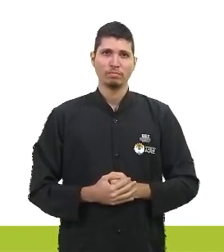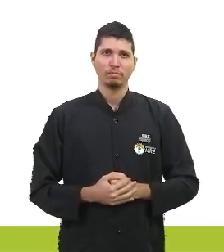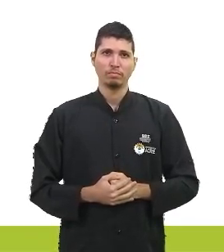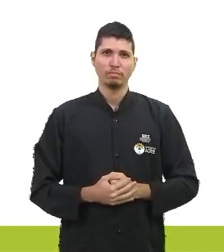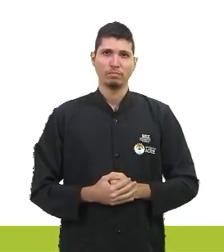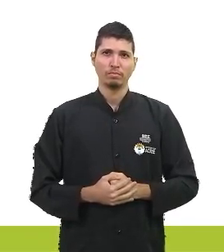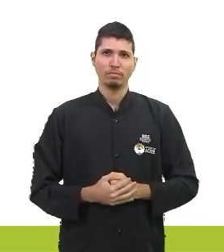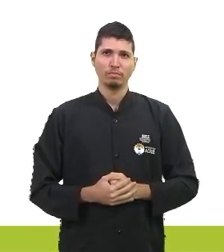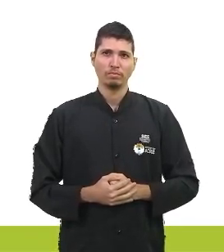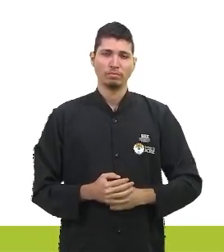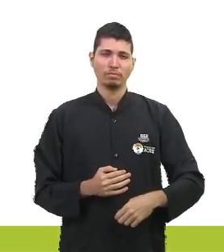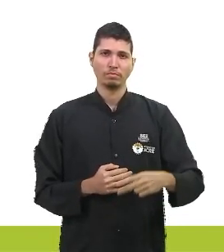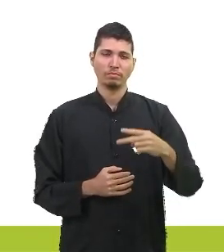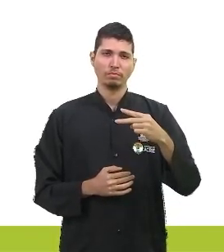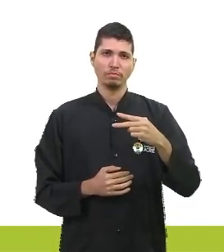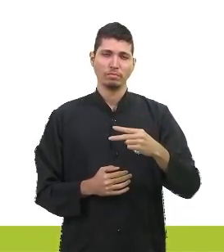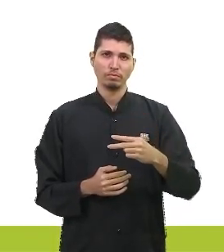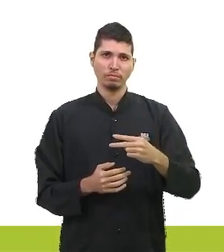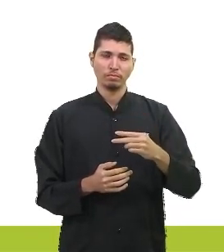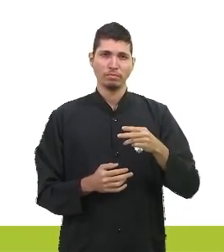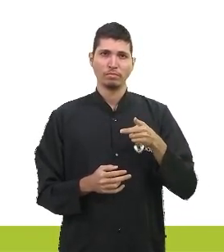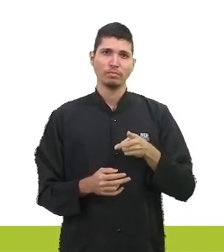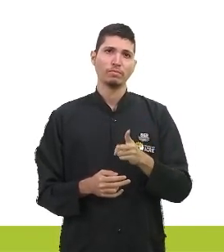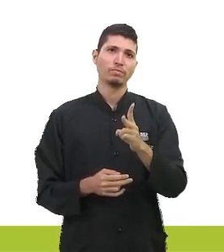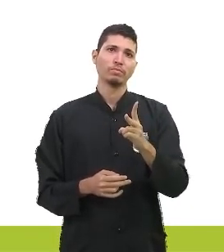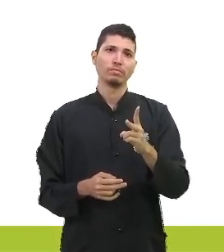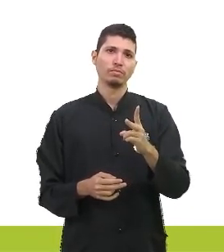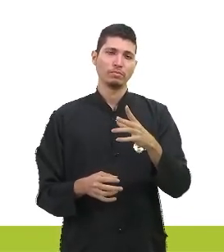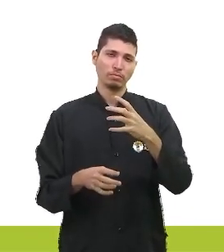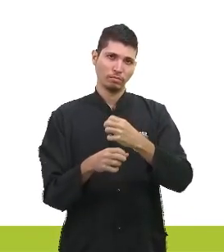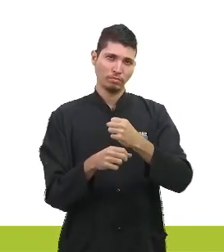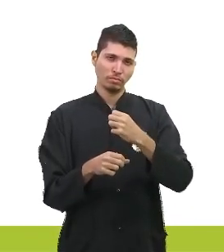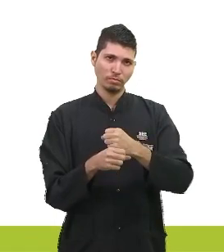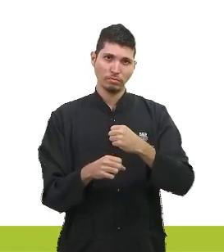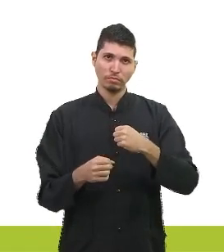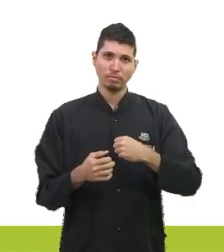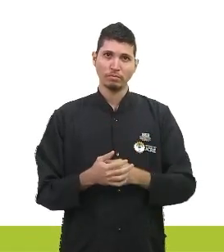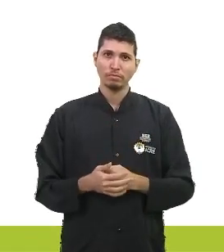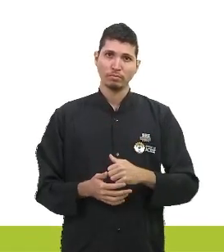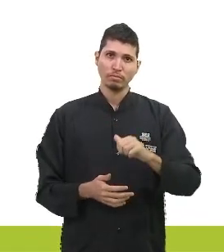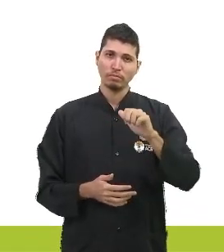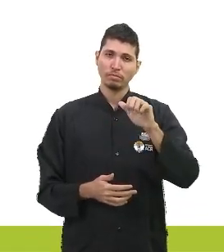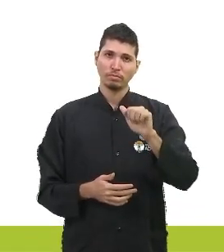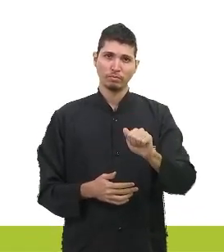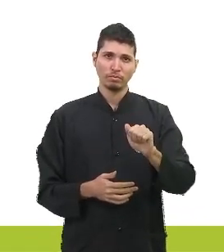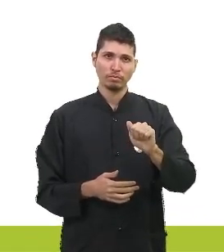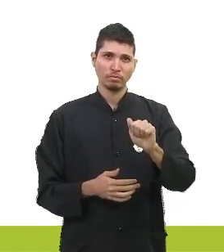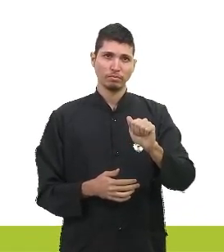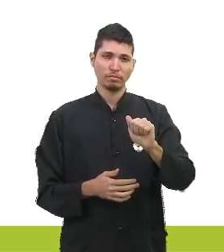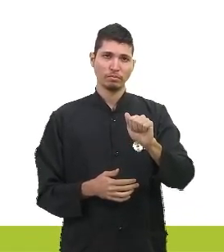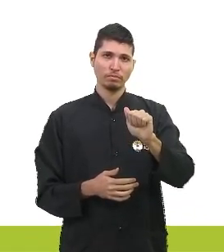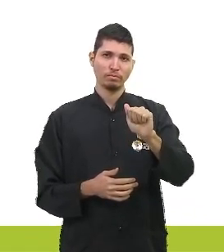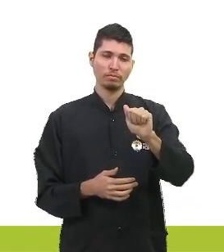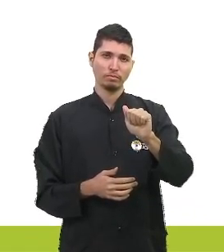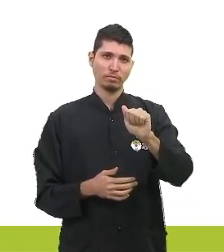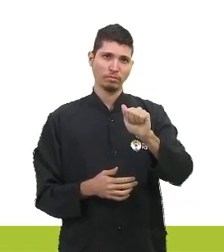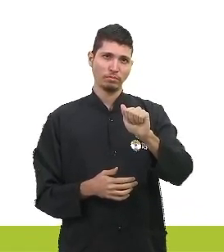Dessa igualdade, você pode concluir que A dividido para